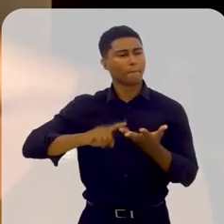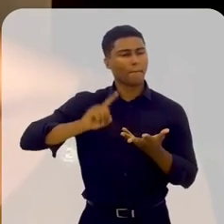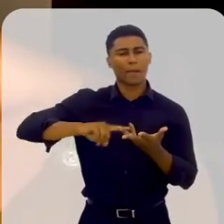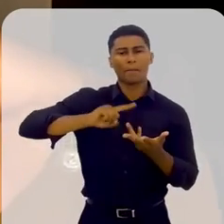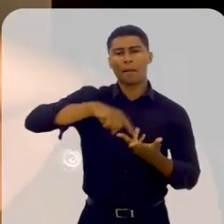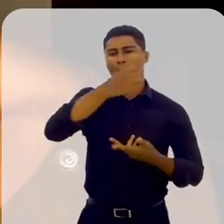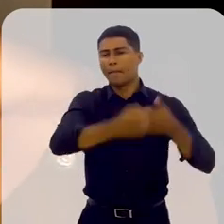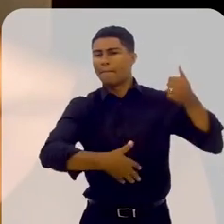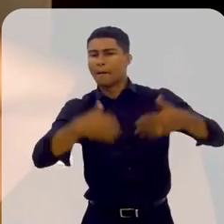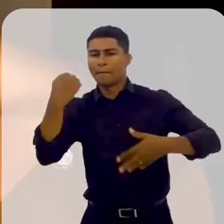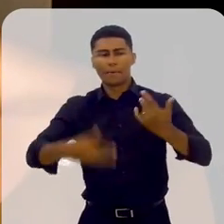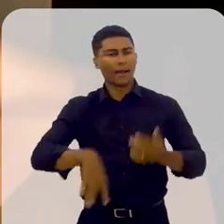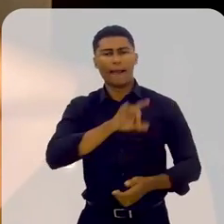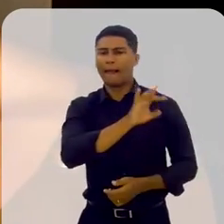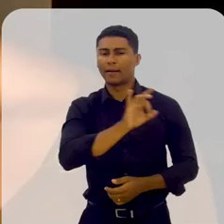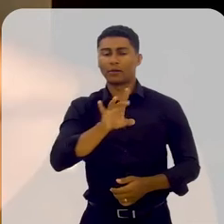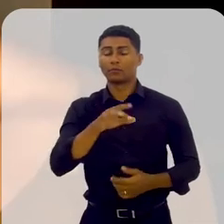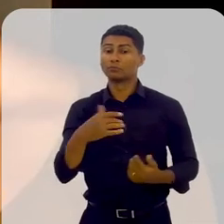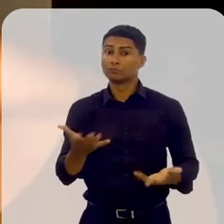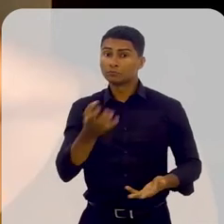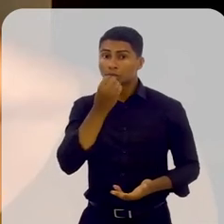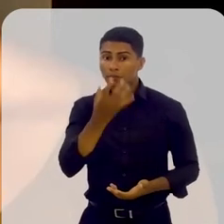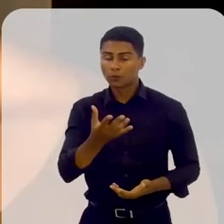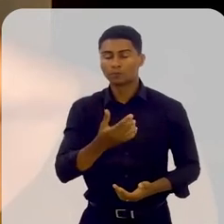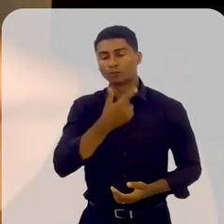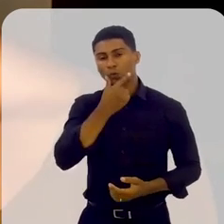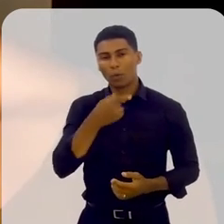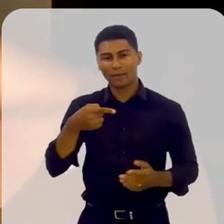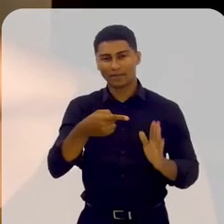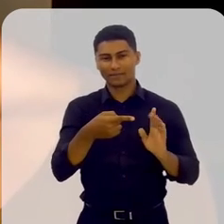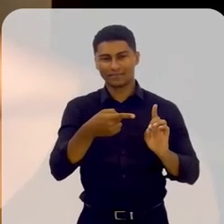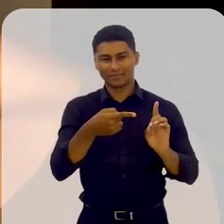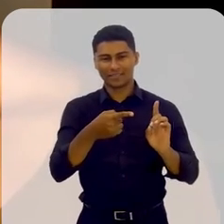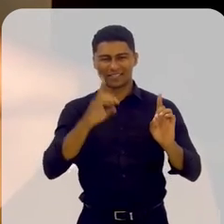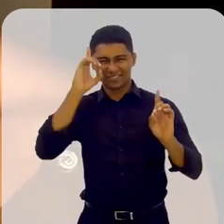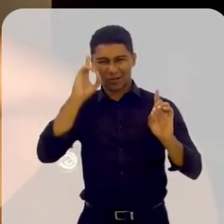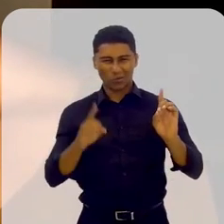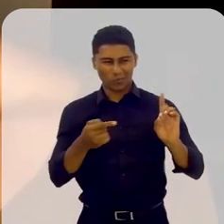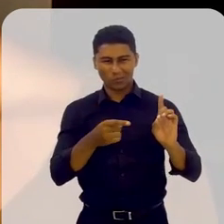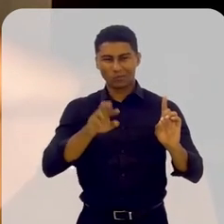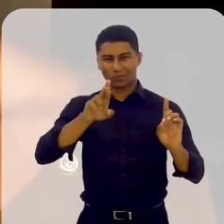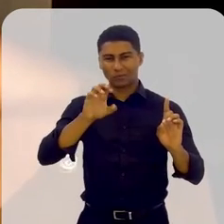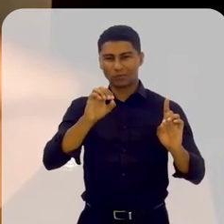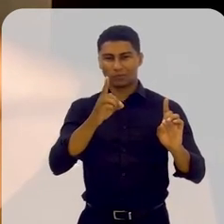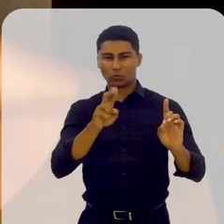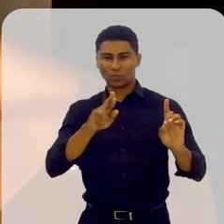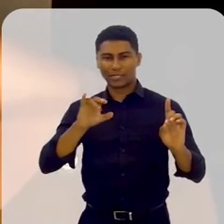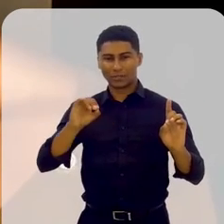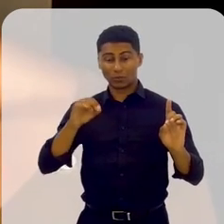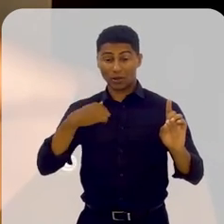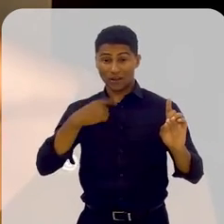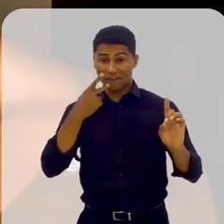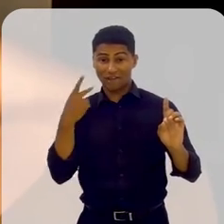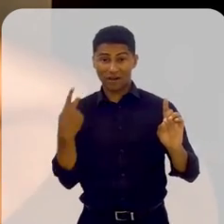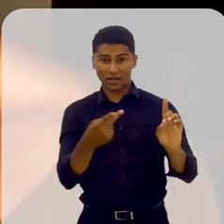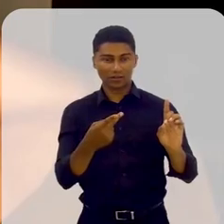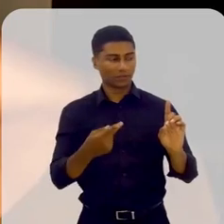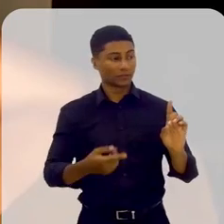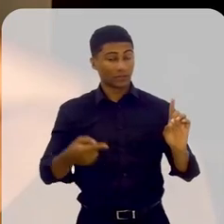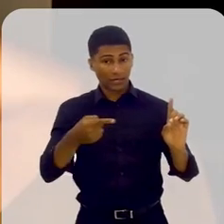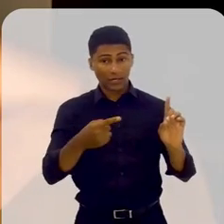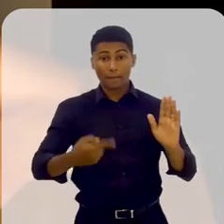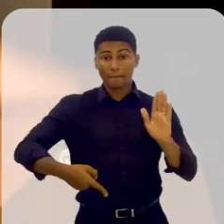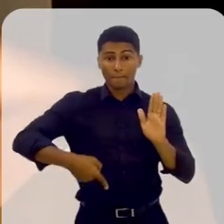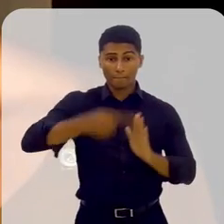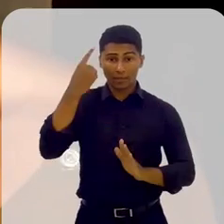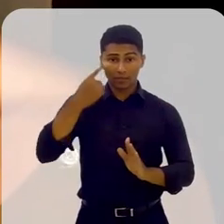no Brasil. E isso foi muito bom. E uma coisa que eu falei para o Rodrigo França, o diretor, quando a gente terminou a primeira temporada, foi o